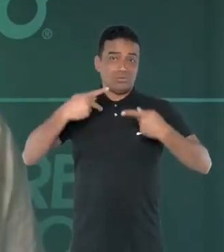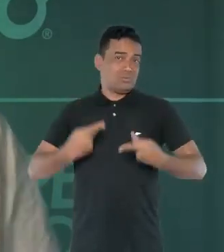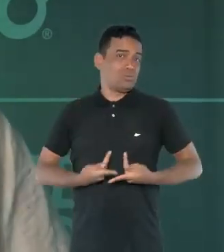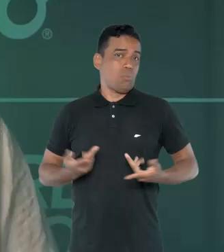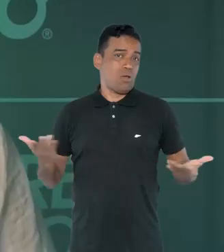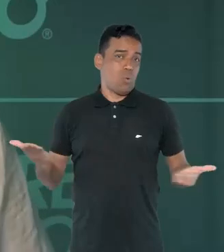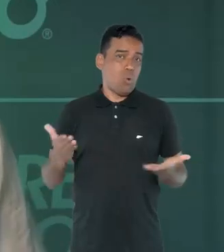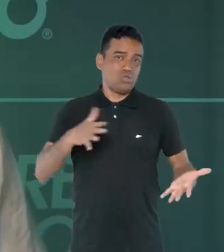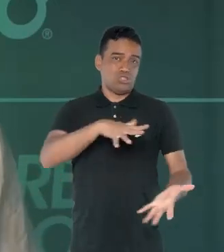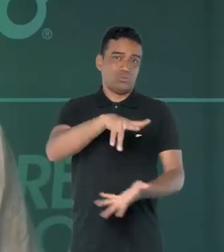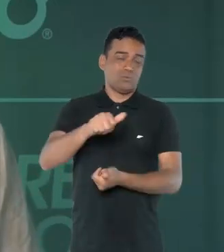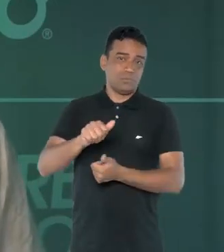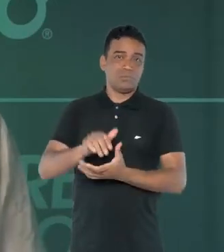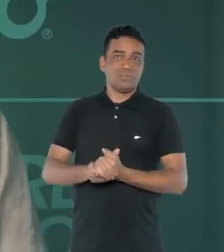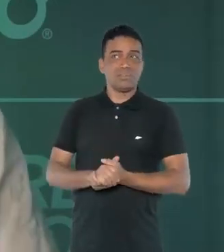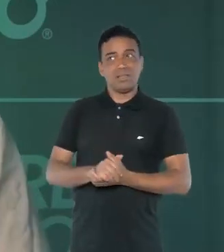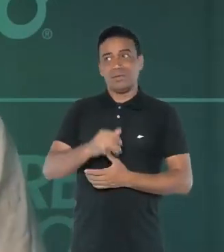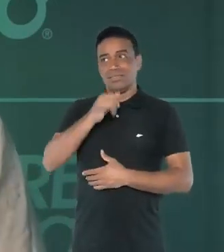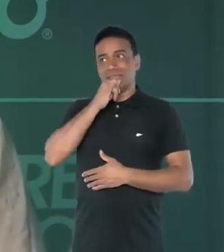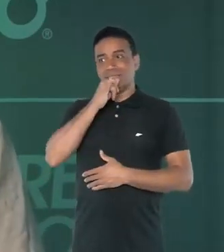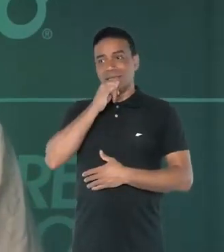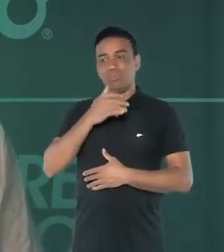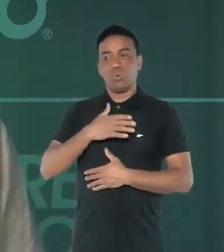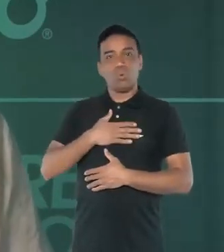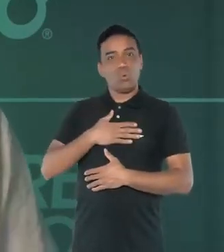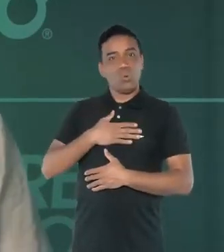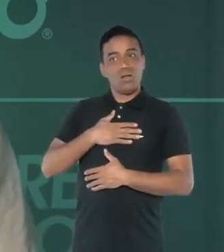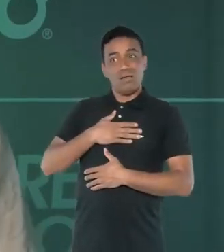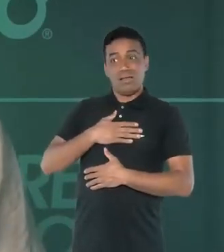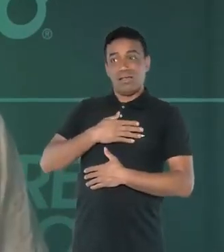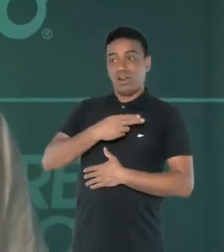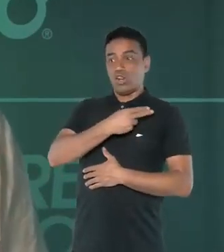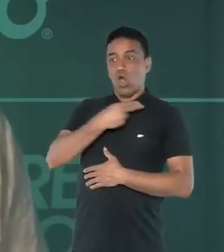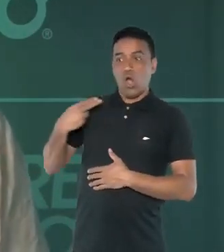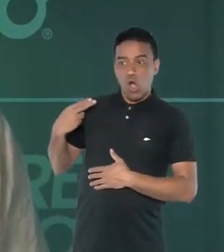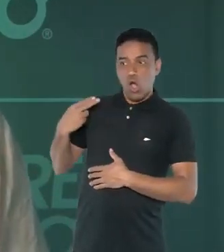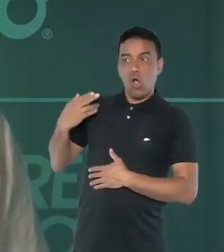A ideia de reputação e de simpatia, como que elas